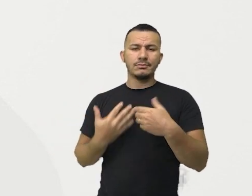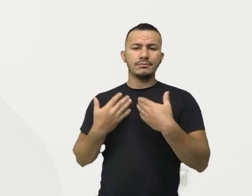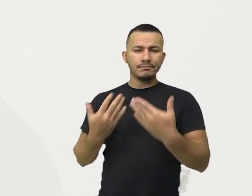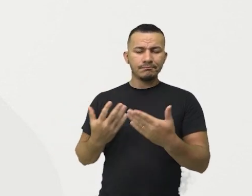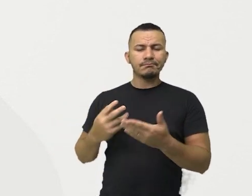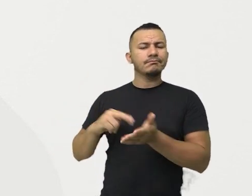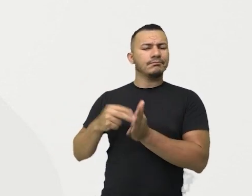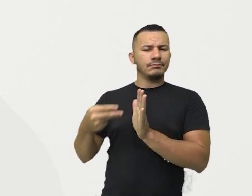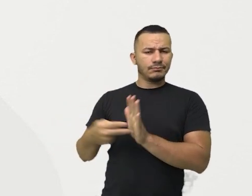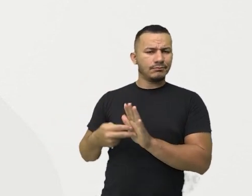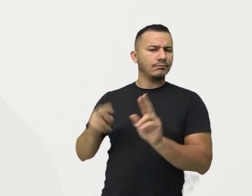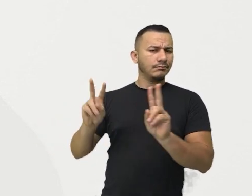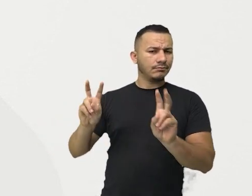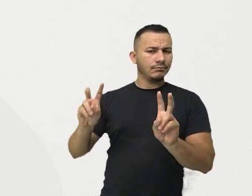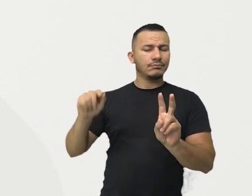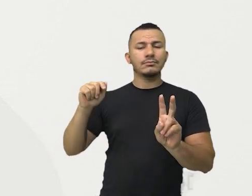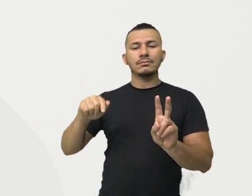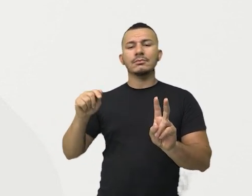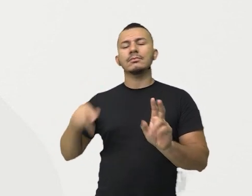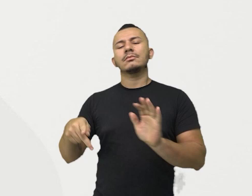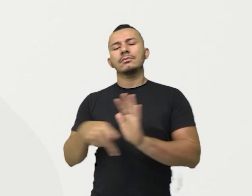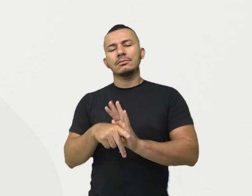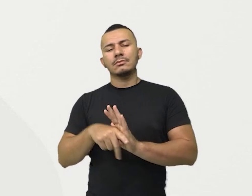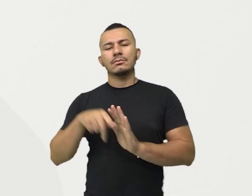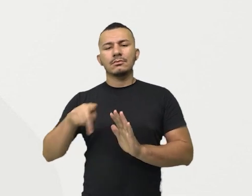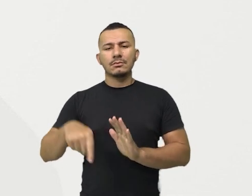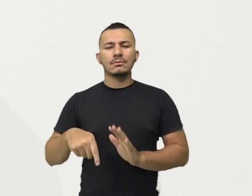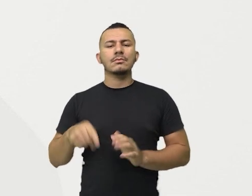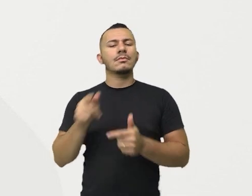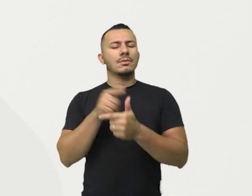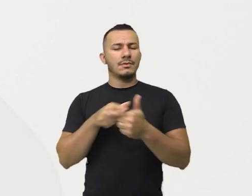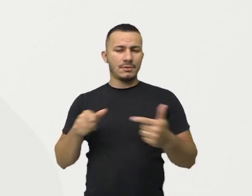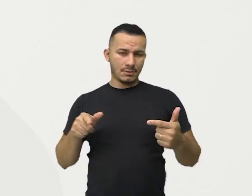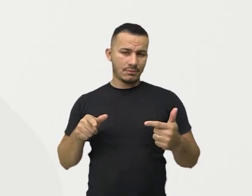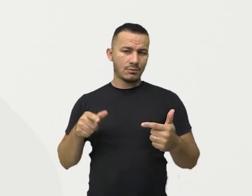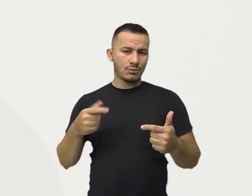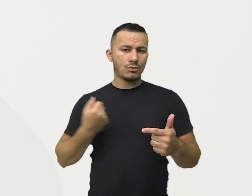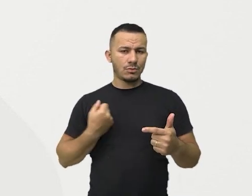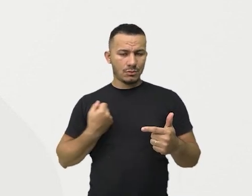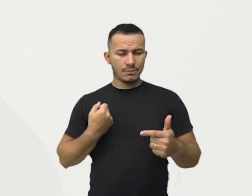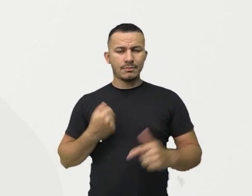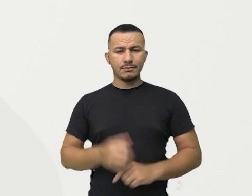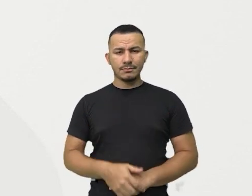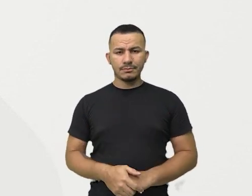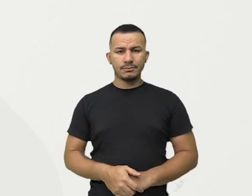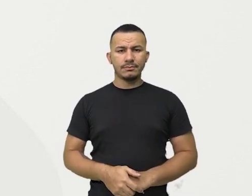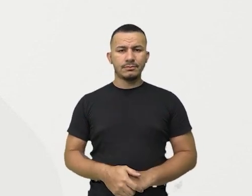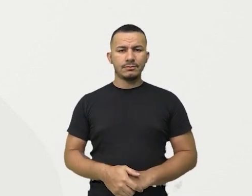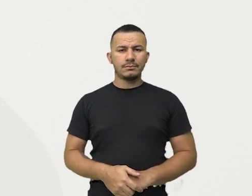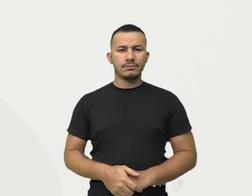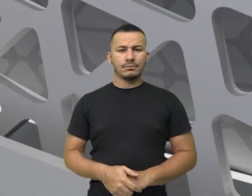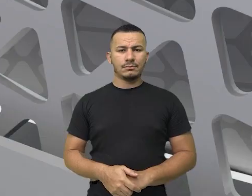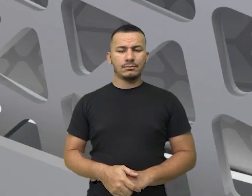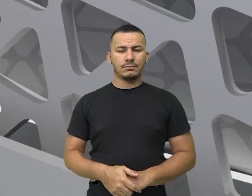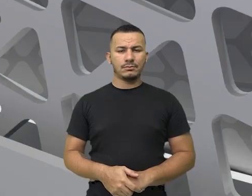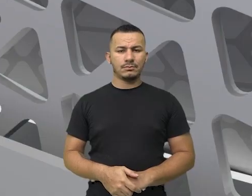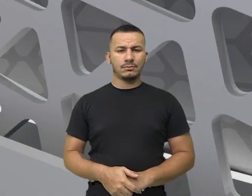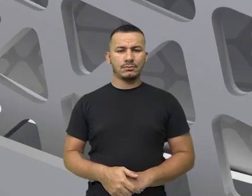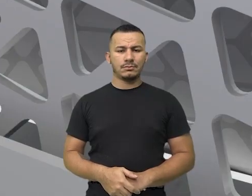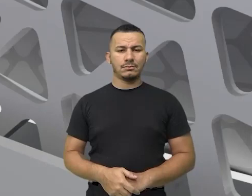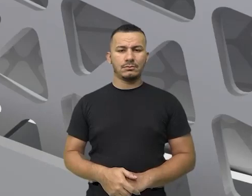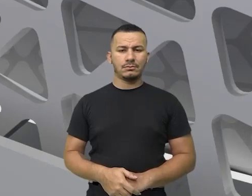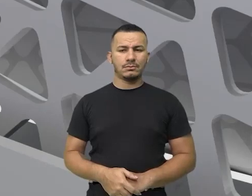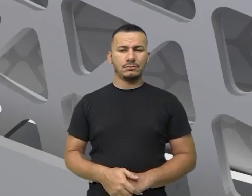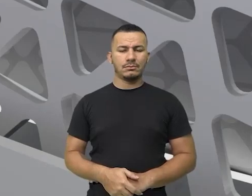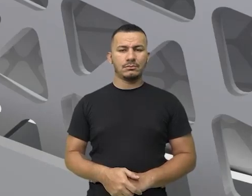uma fração nada mais é do que uma divisão, tá legal? Do que uma divisão entre dois